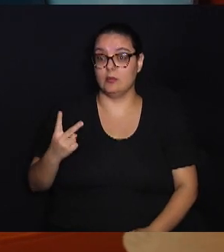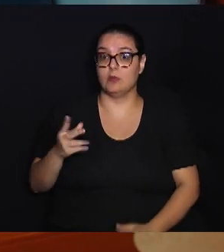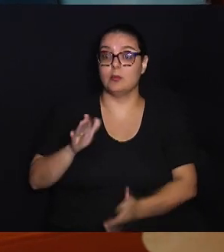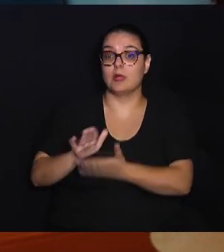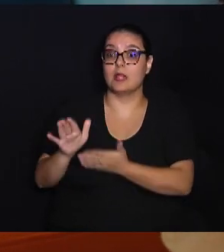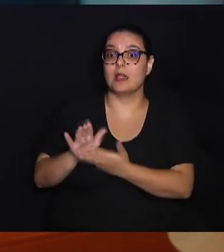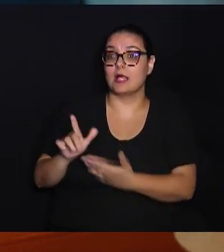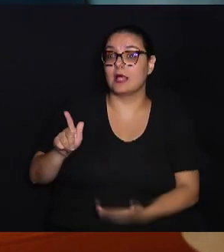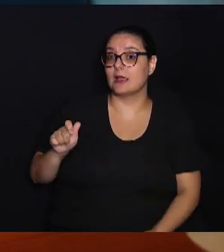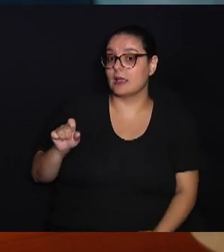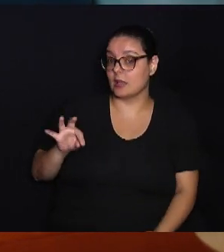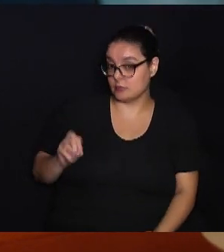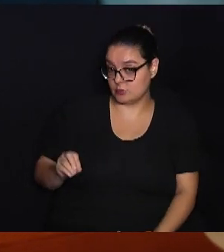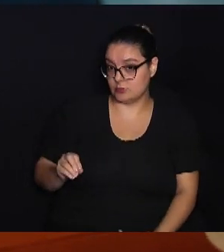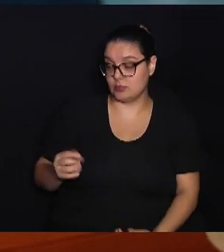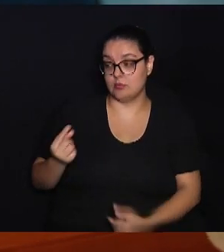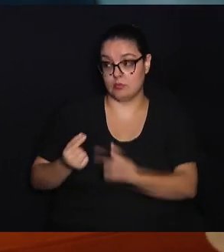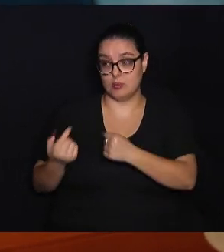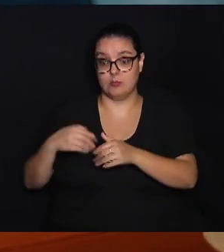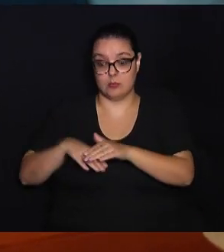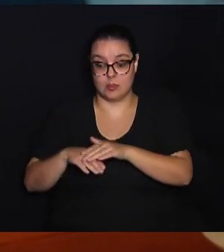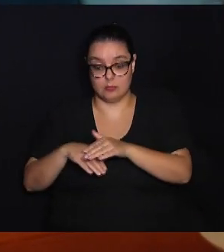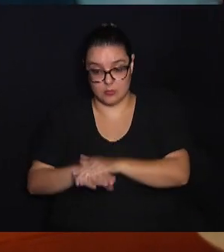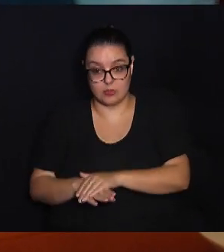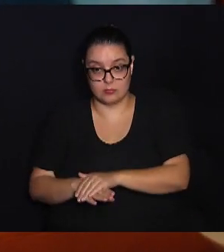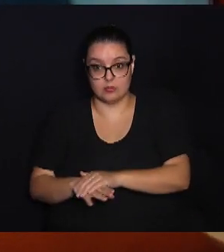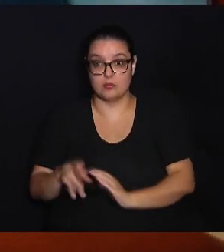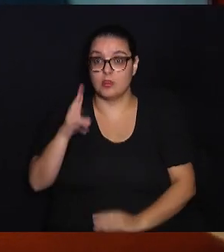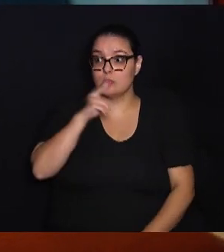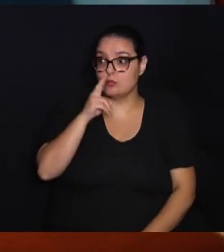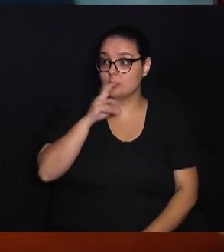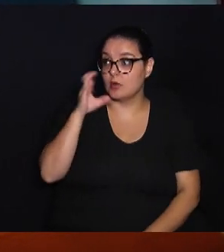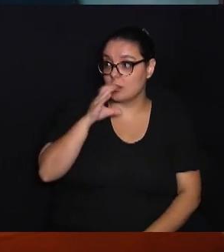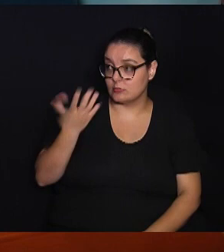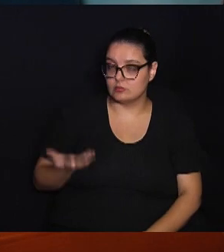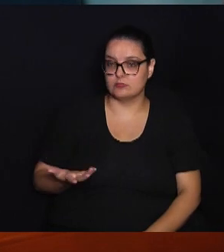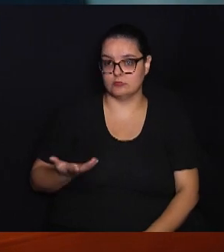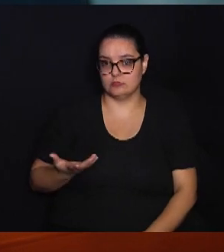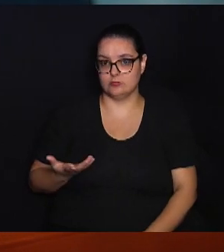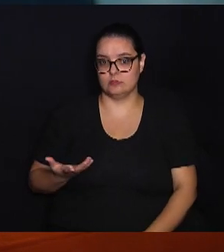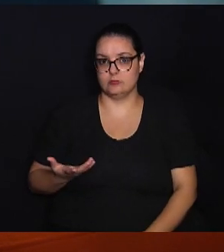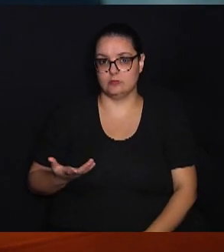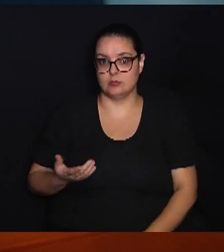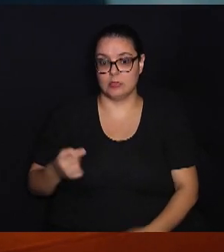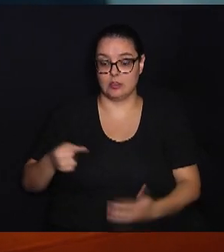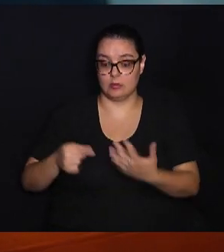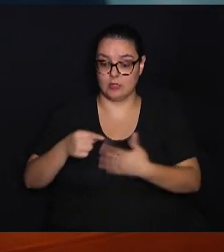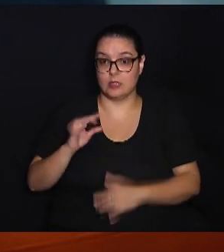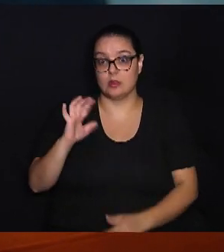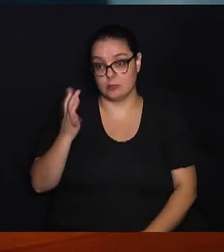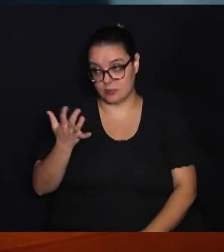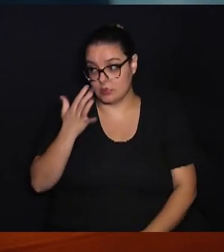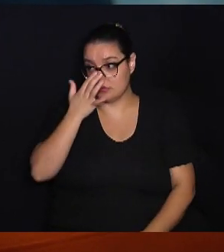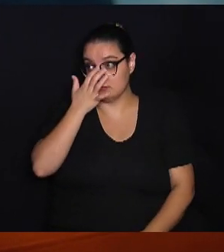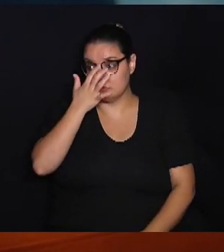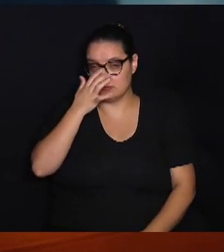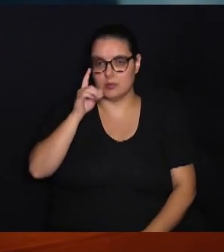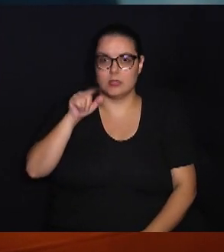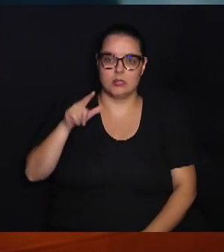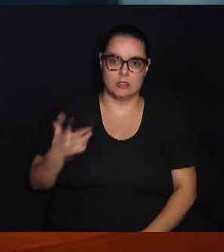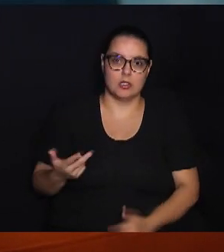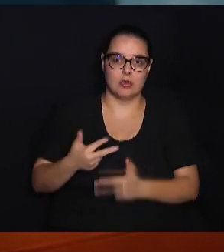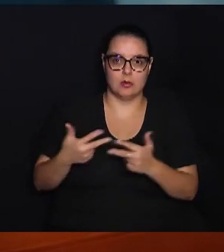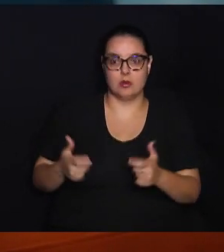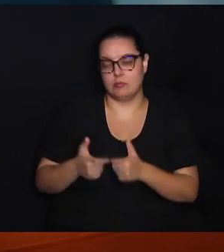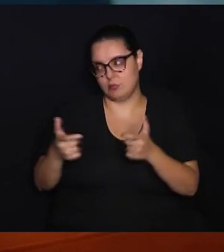valor como gasto, mas é um dinheiro que ela está guardando para uma emergência, né, algo muito pontual que aconteça. E